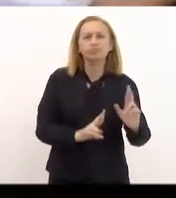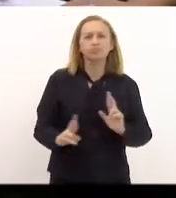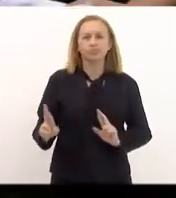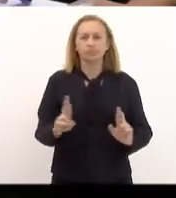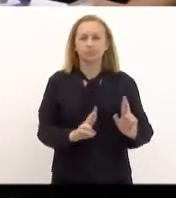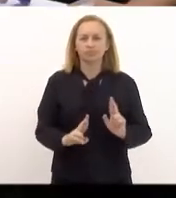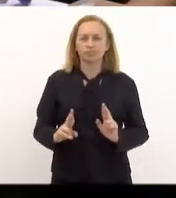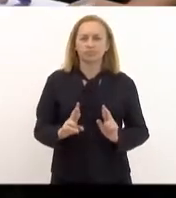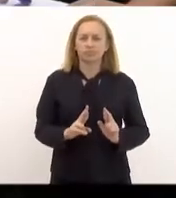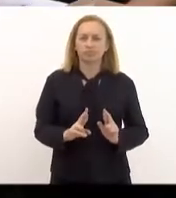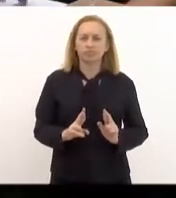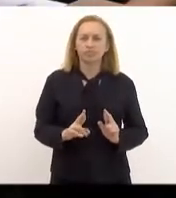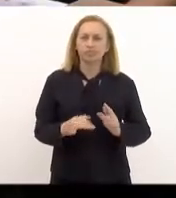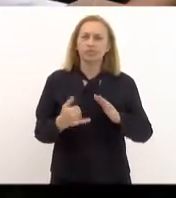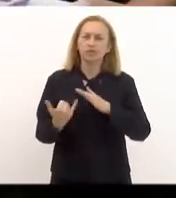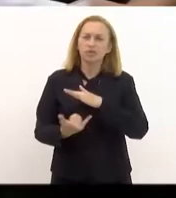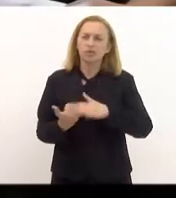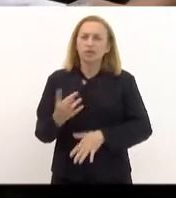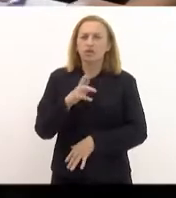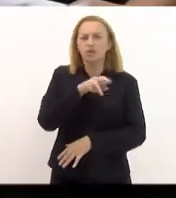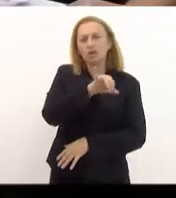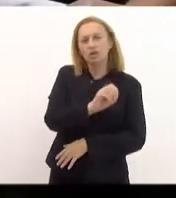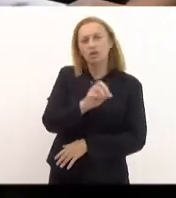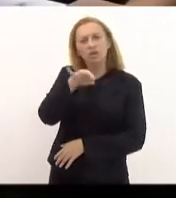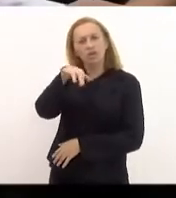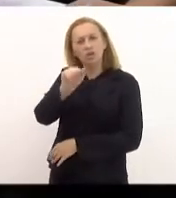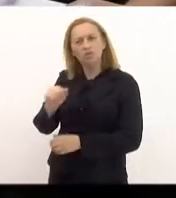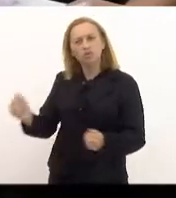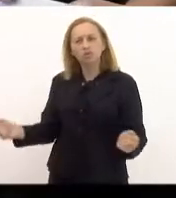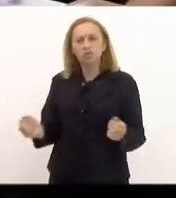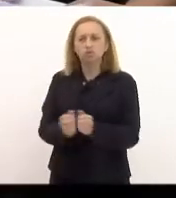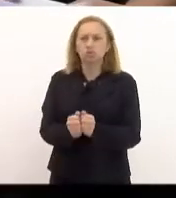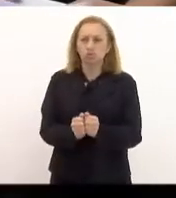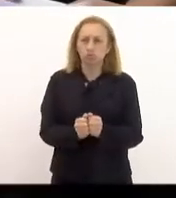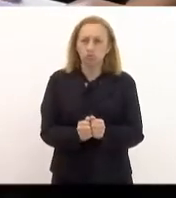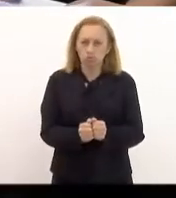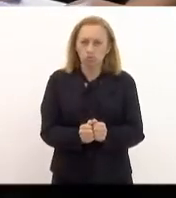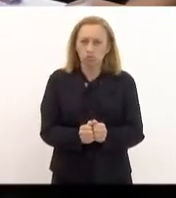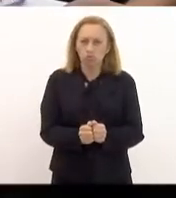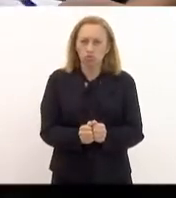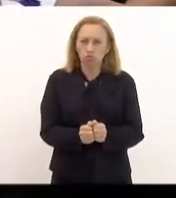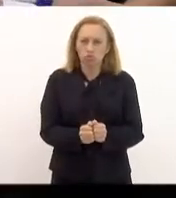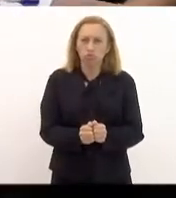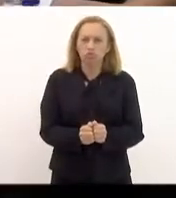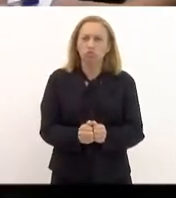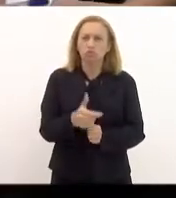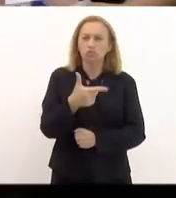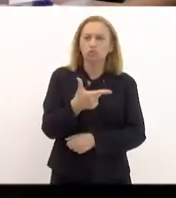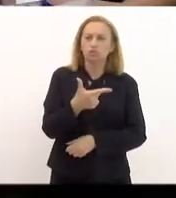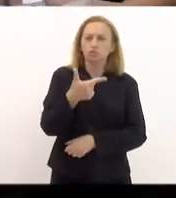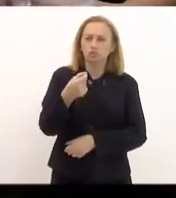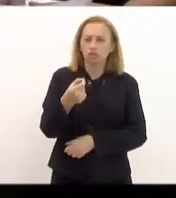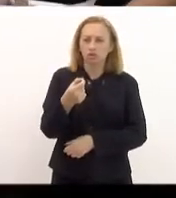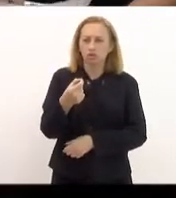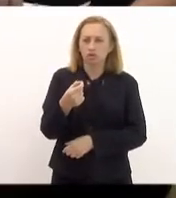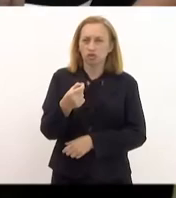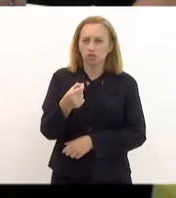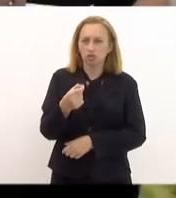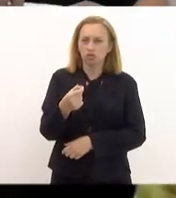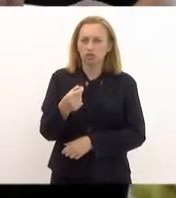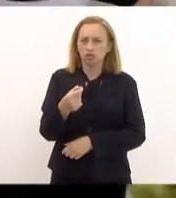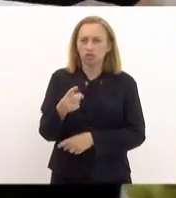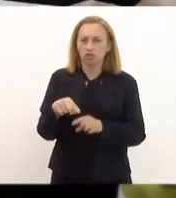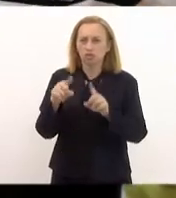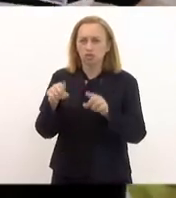que o Instituto Rio Metrópole participe em conjunto com o ouvinte ou com o colaborador dos planos municipais. Exatamente para